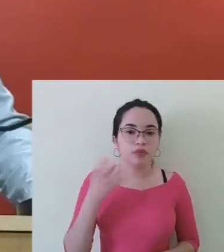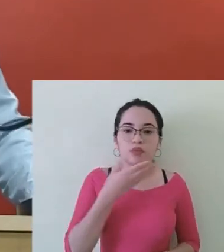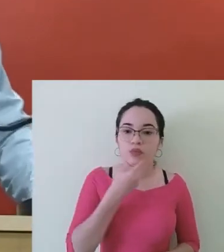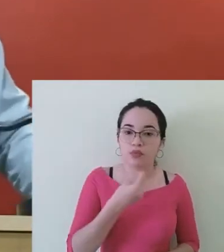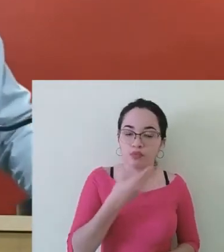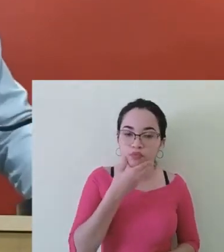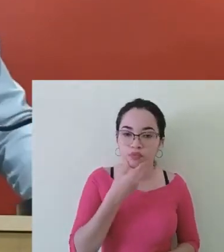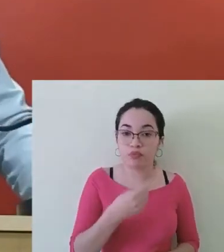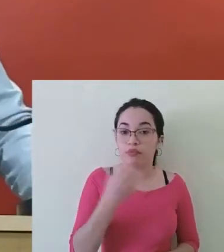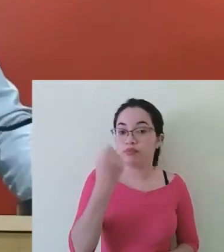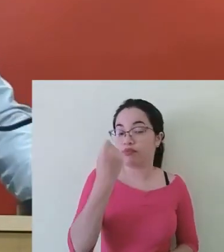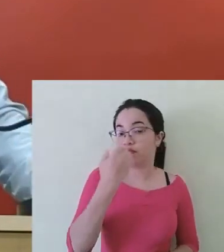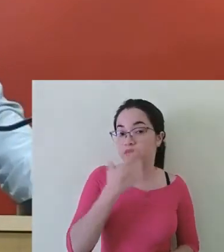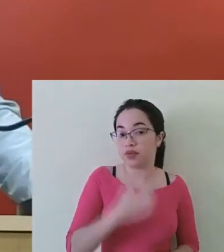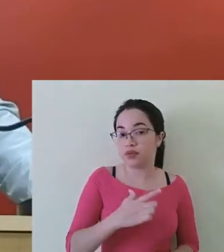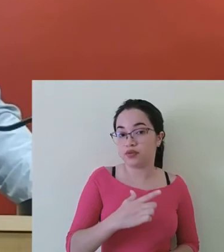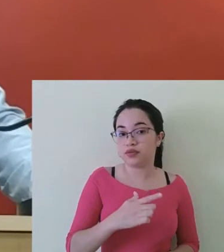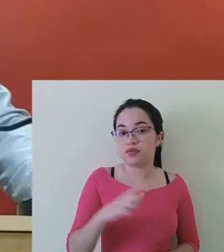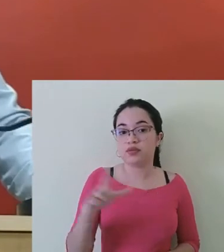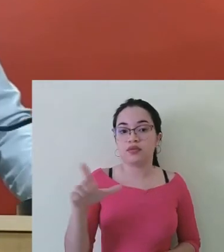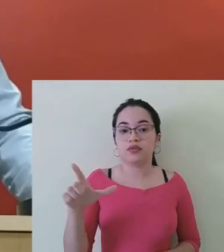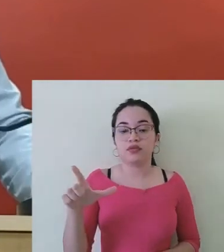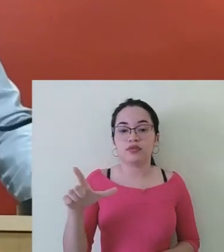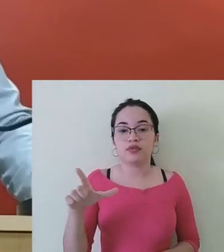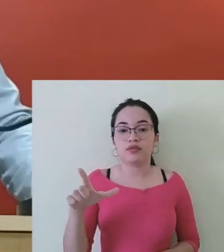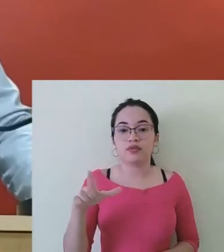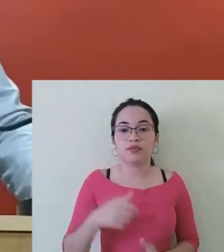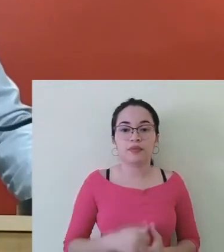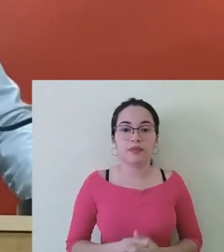homem que acha que possui